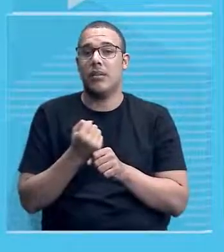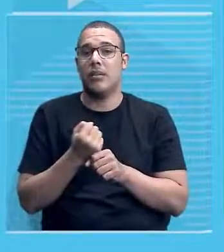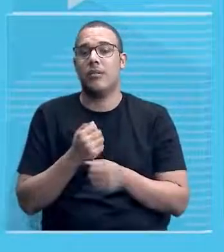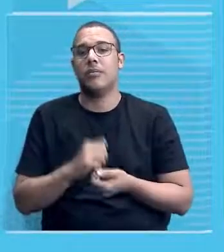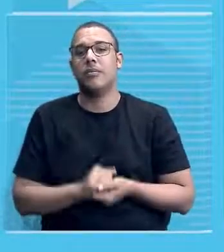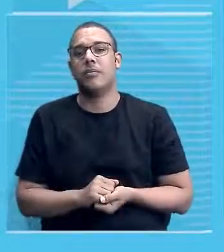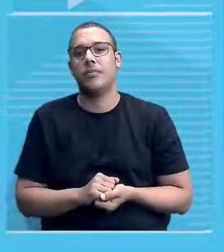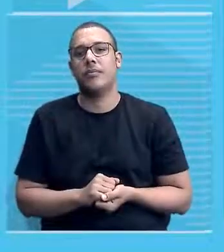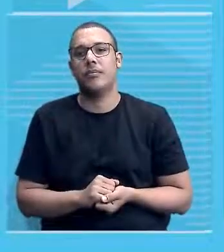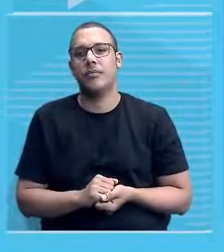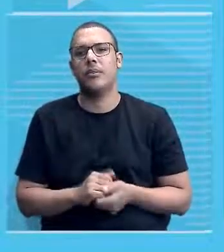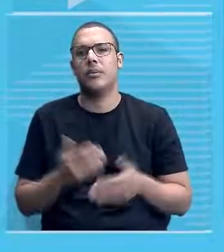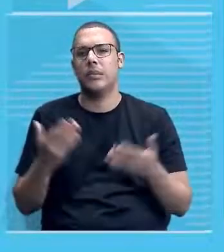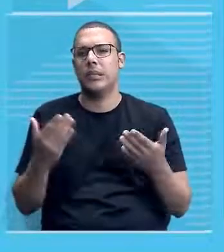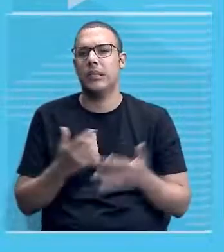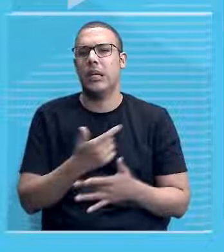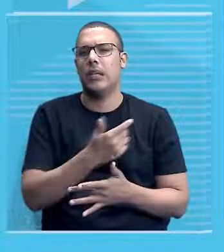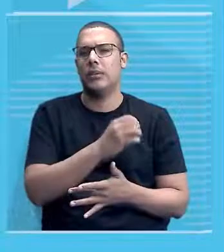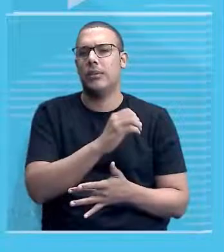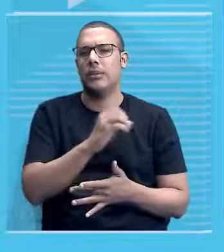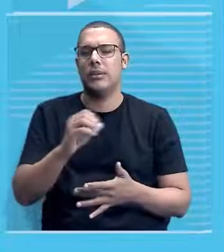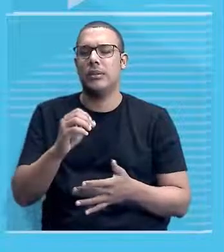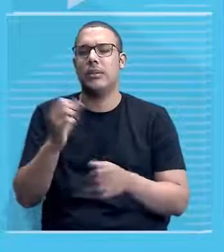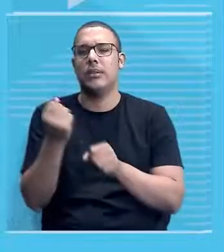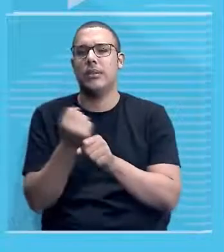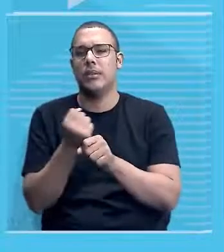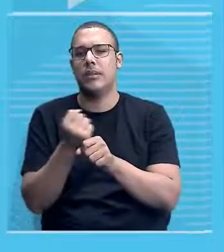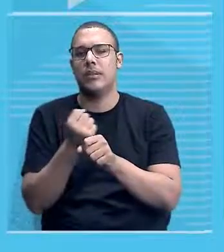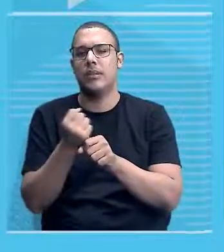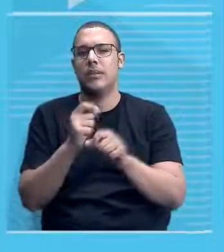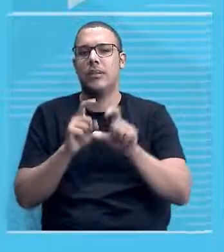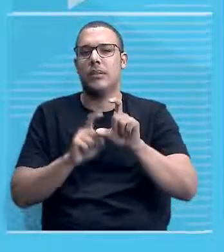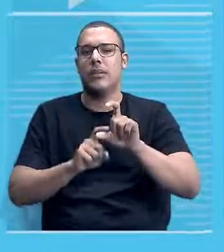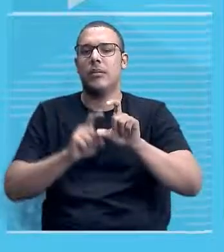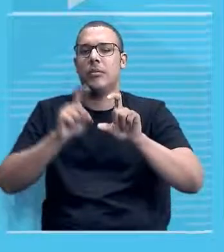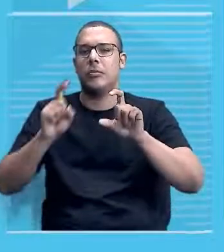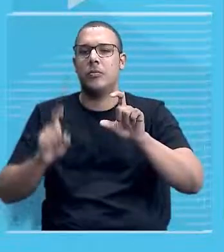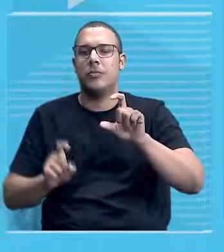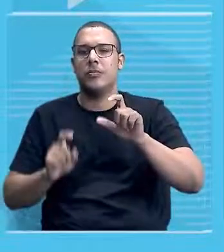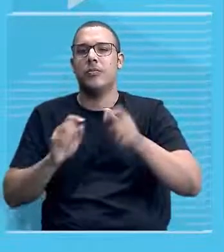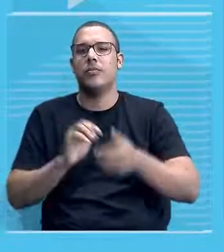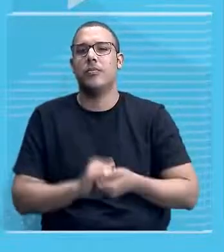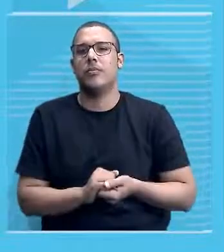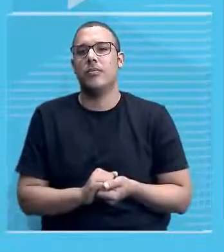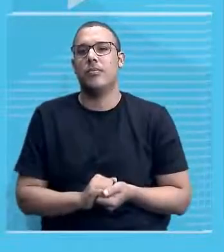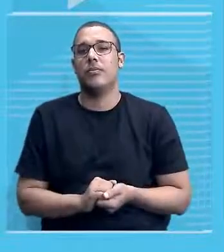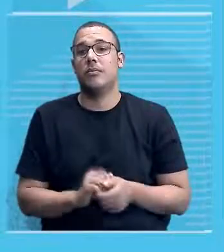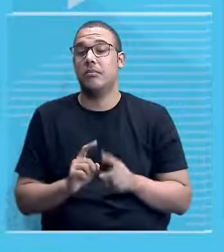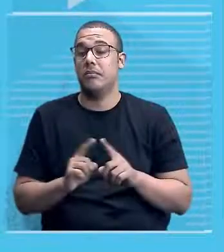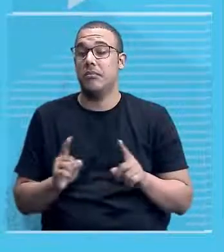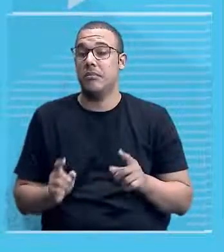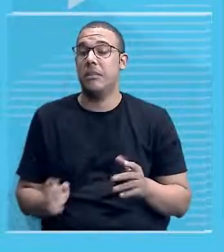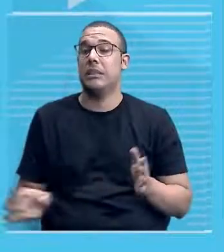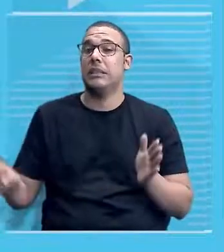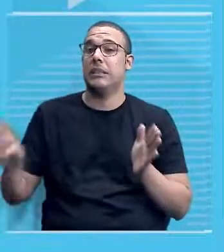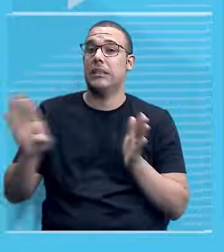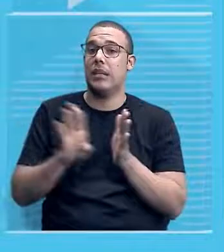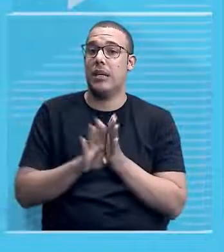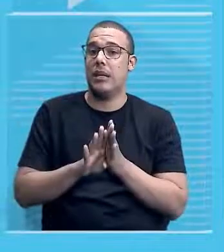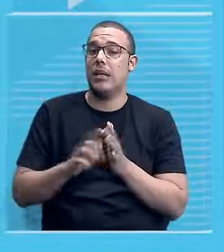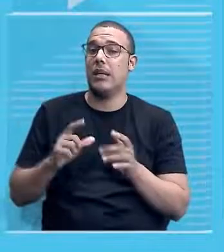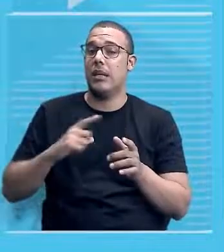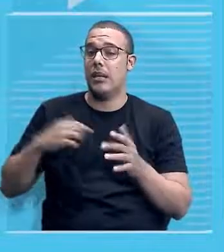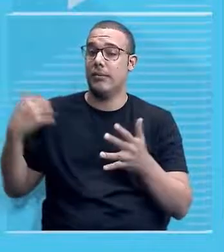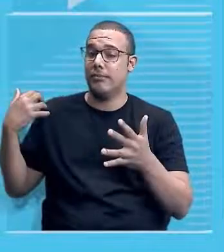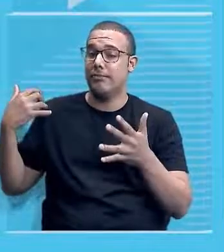abarrotados de 200 anos da Independência mas para chegar lá é um